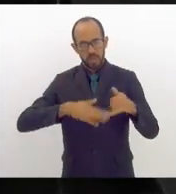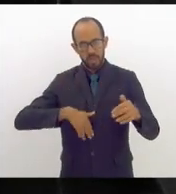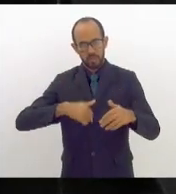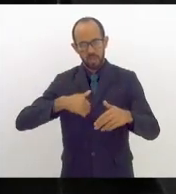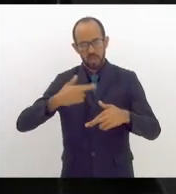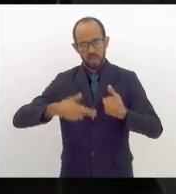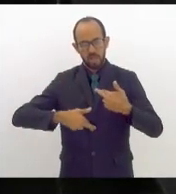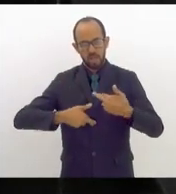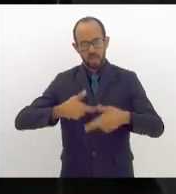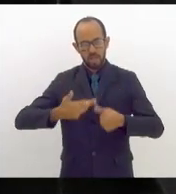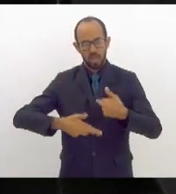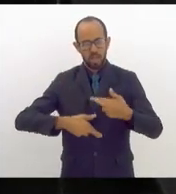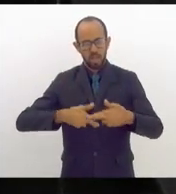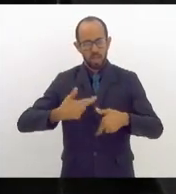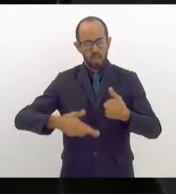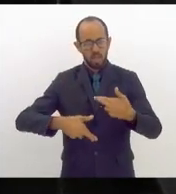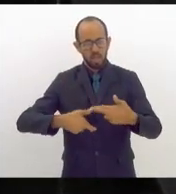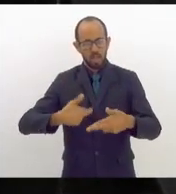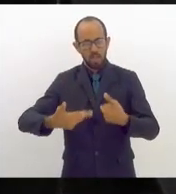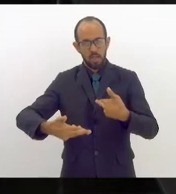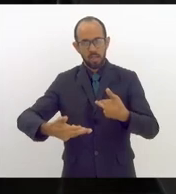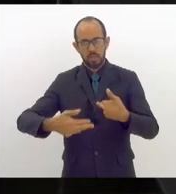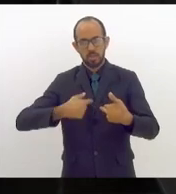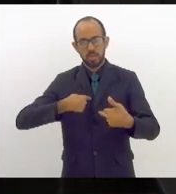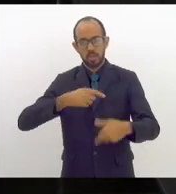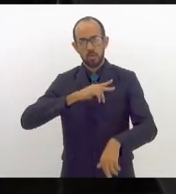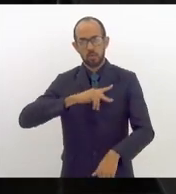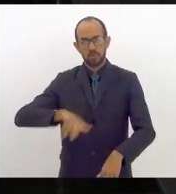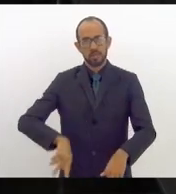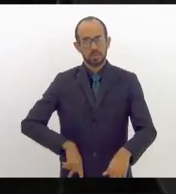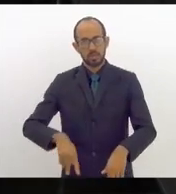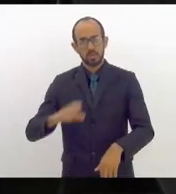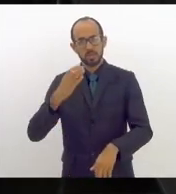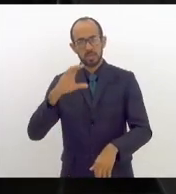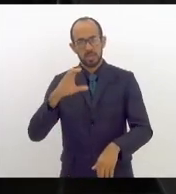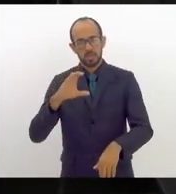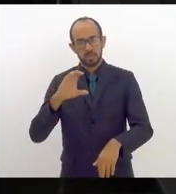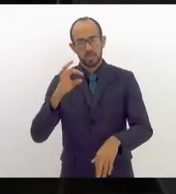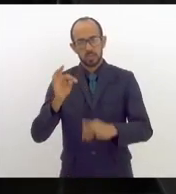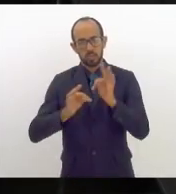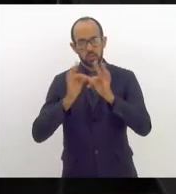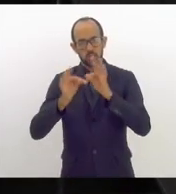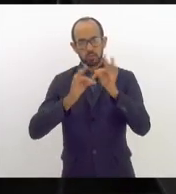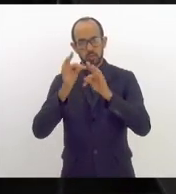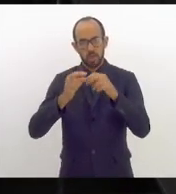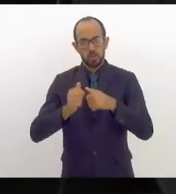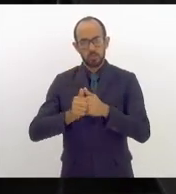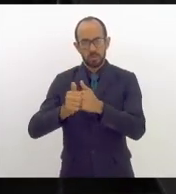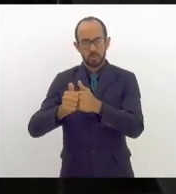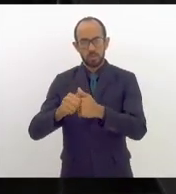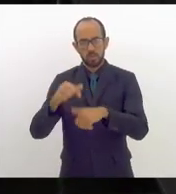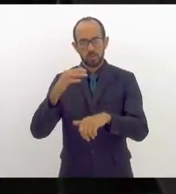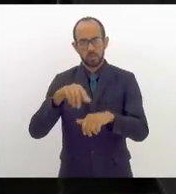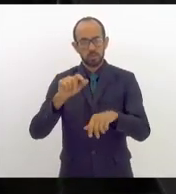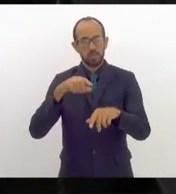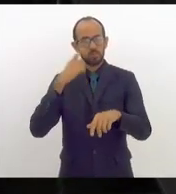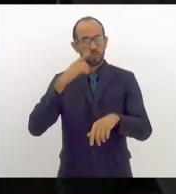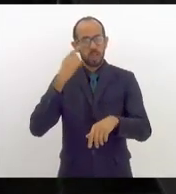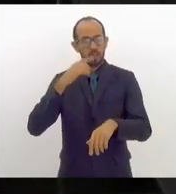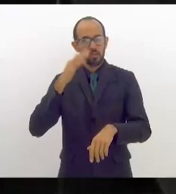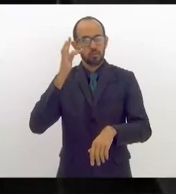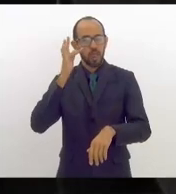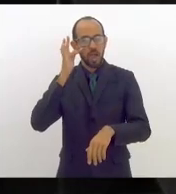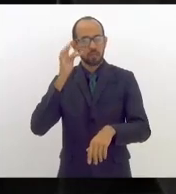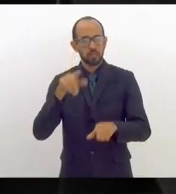prorrogada prorrogada prorrogada eu como presidente da Comissão de Ciência e Tecnologia de perto esse processo Deputado Flávio Serafim como presidente da Comissão de educação também